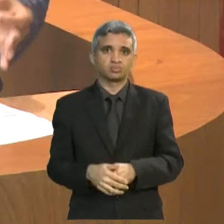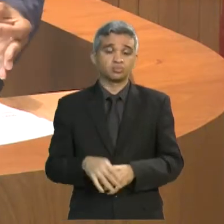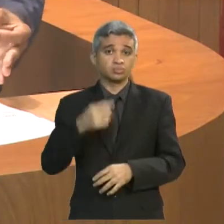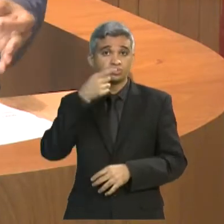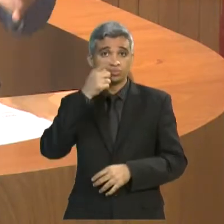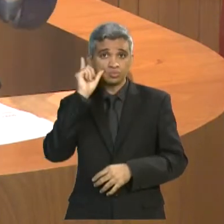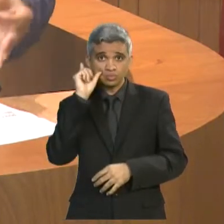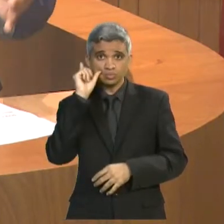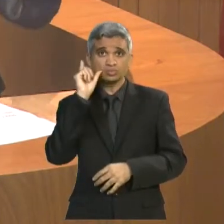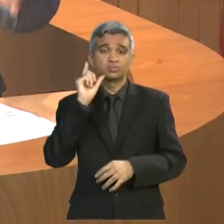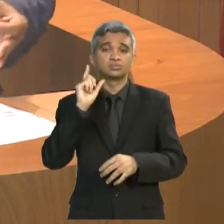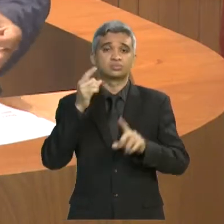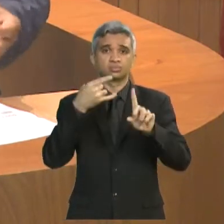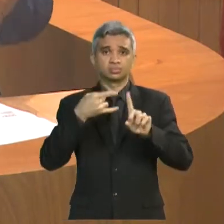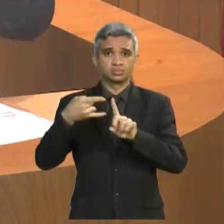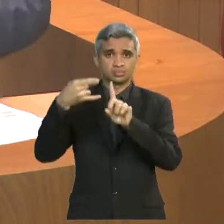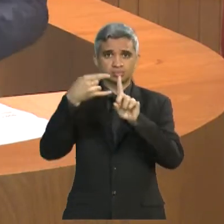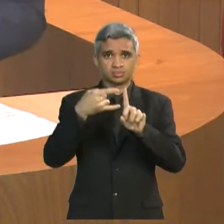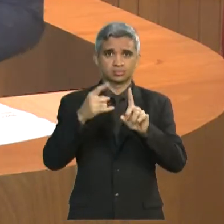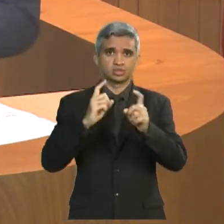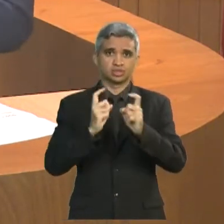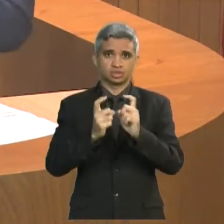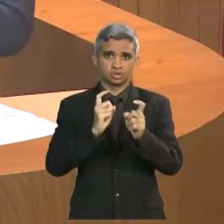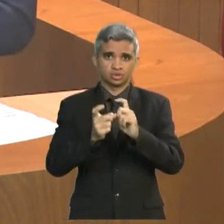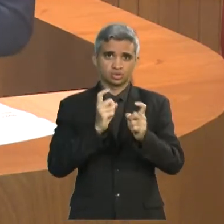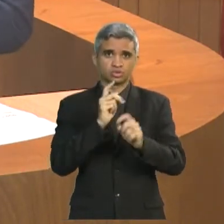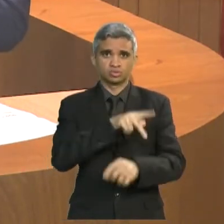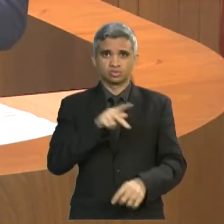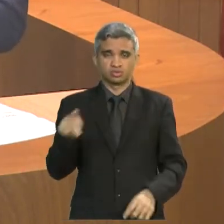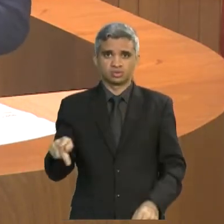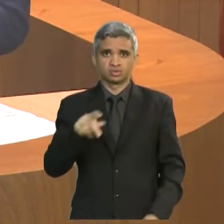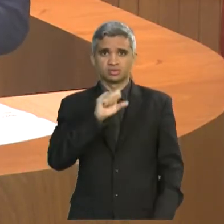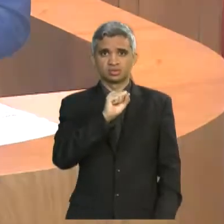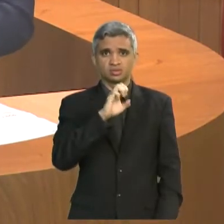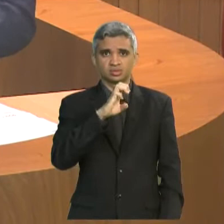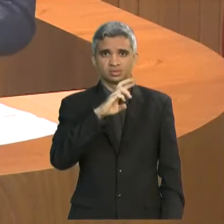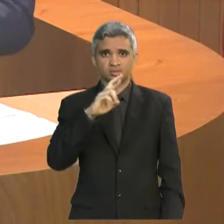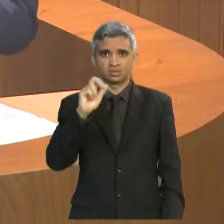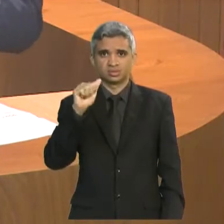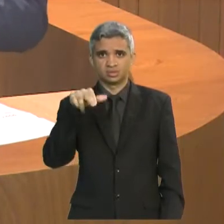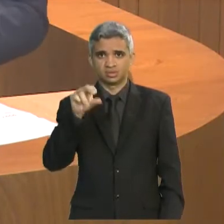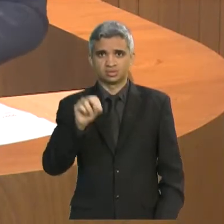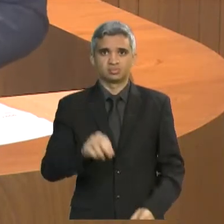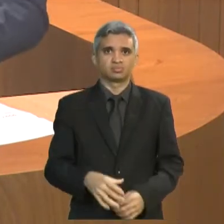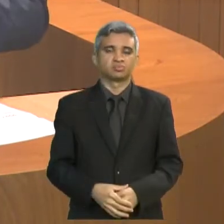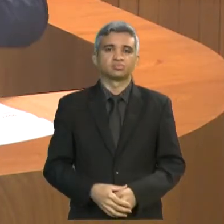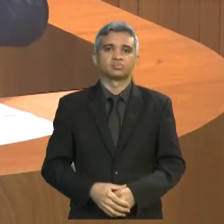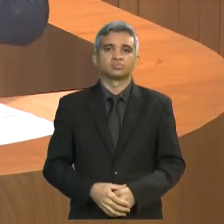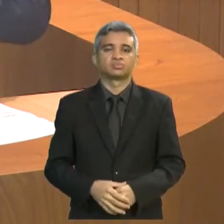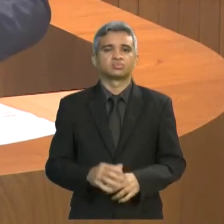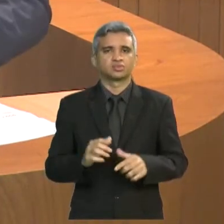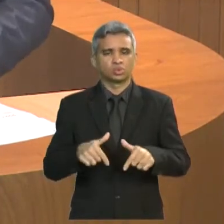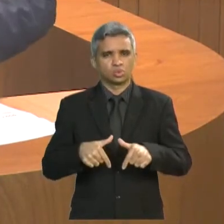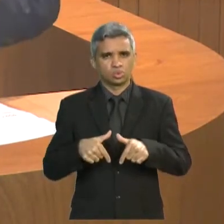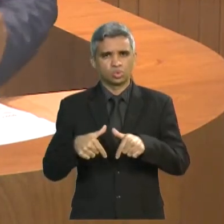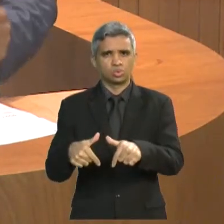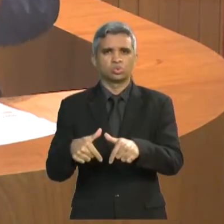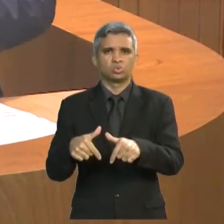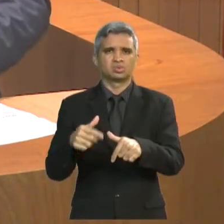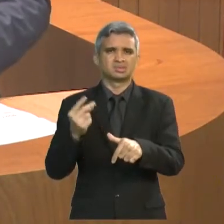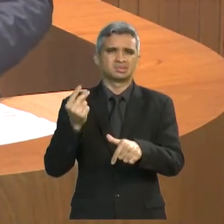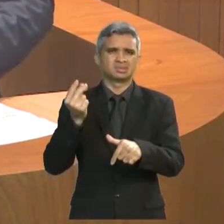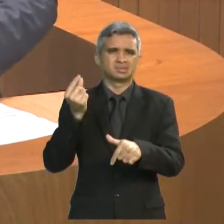professor de todos os municípios ontem com a nossa luta o nosso apoio pelo pagamento dos precatórios é uma luta até Manente é uma luta antiga